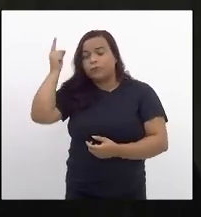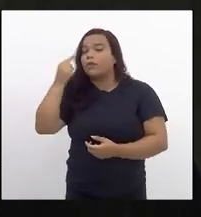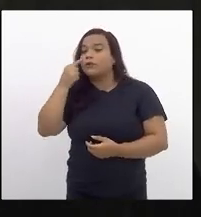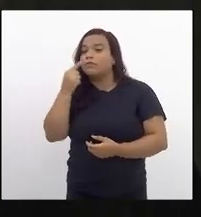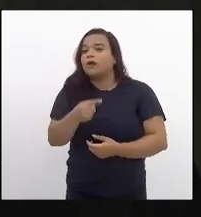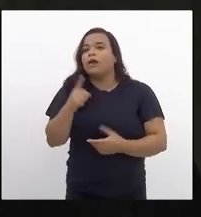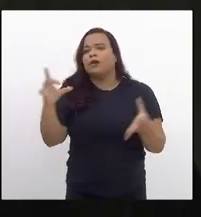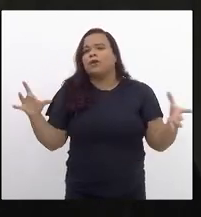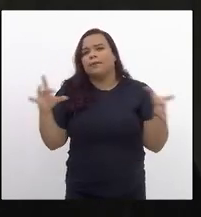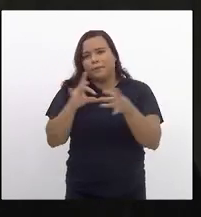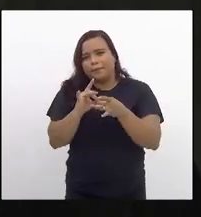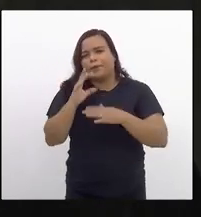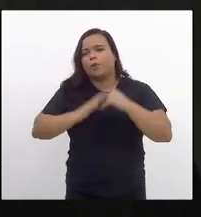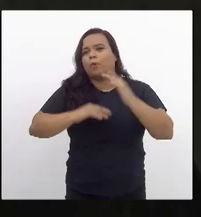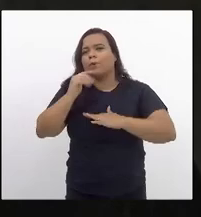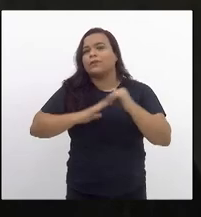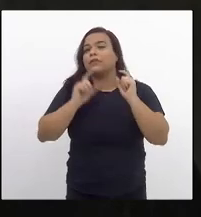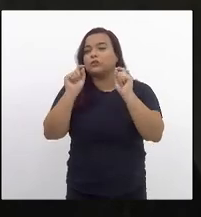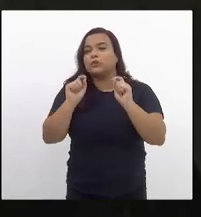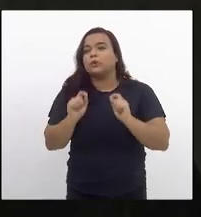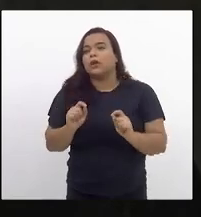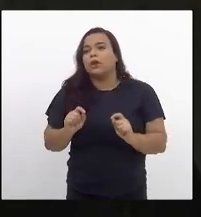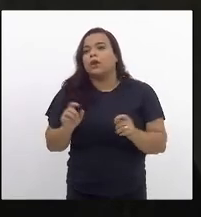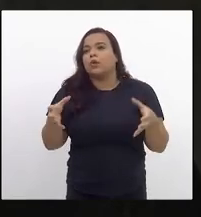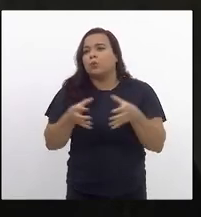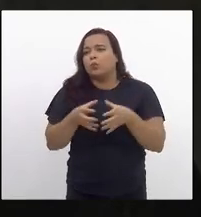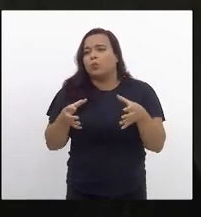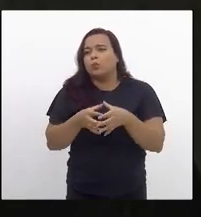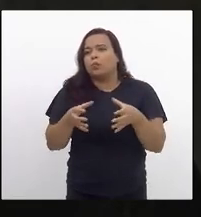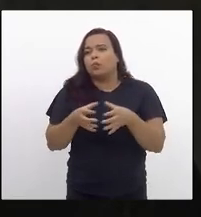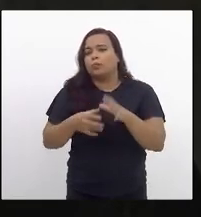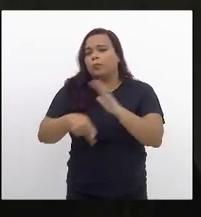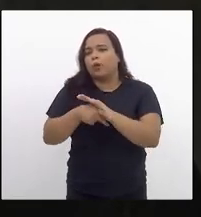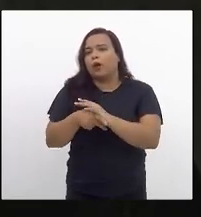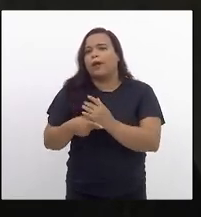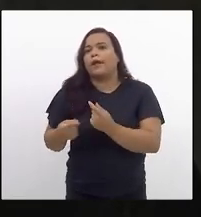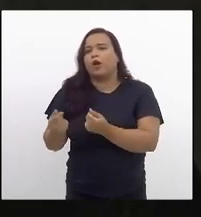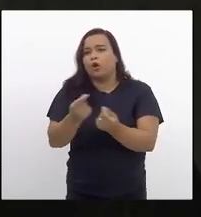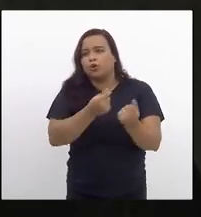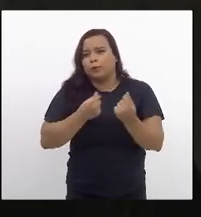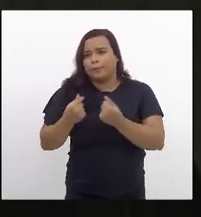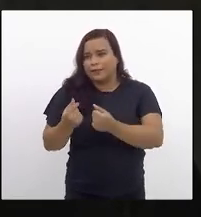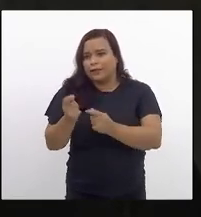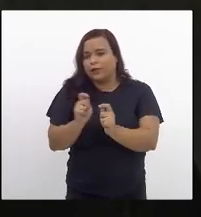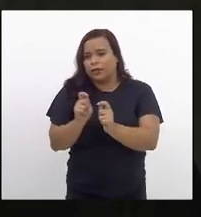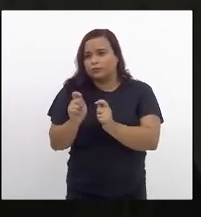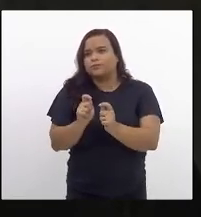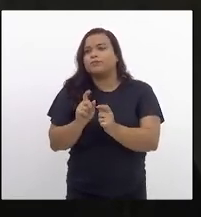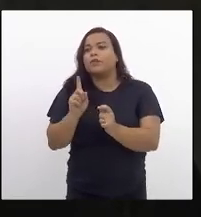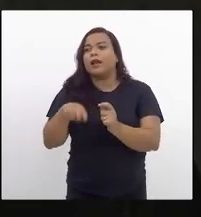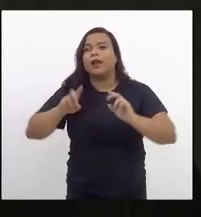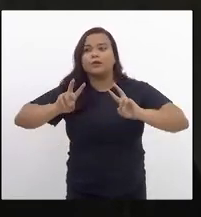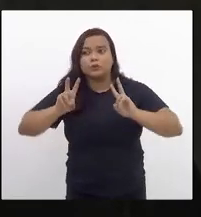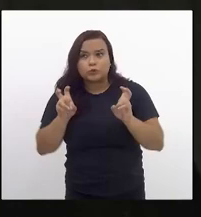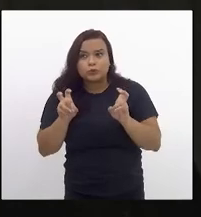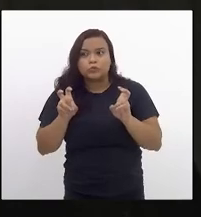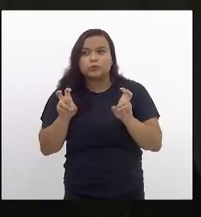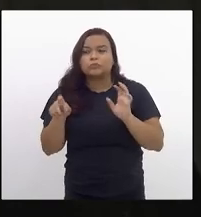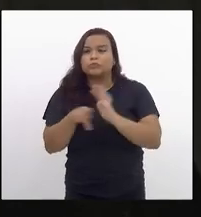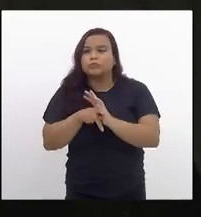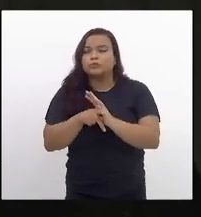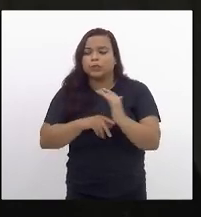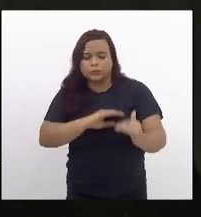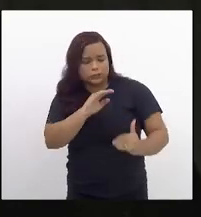competência da comissão permanente de Economia o assuntos relativos ao